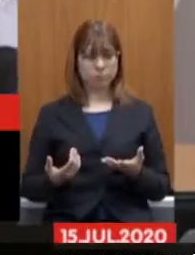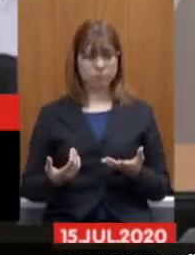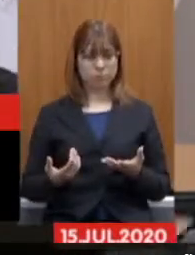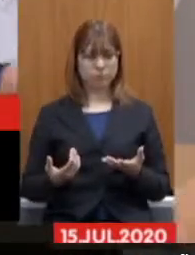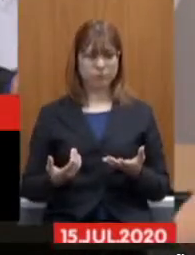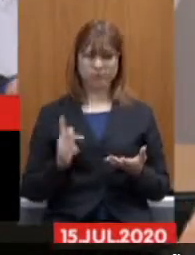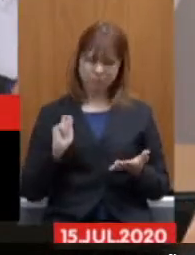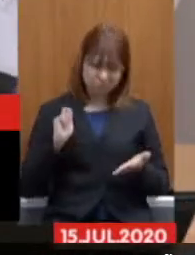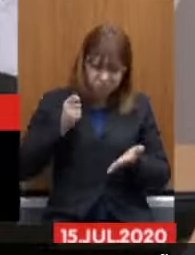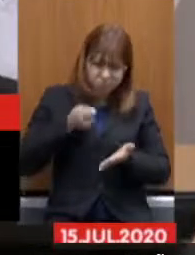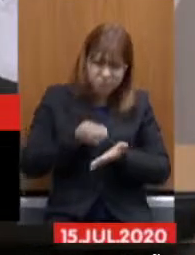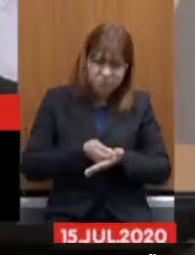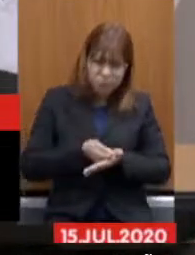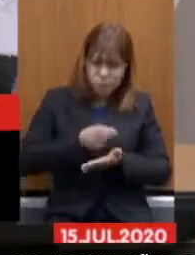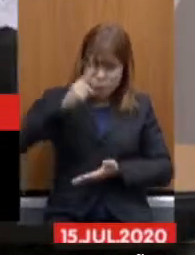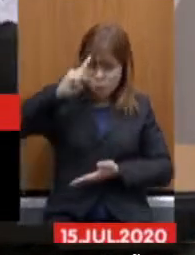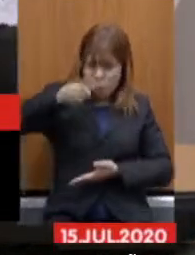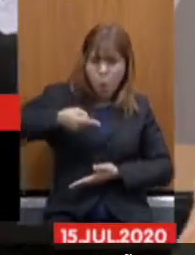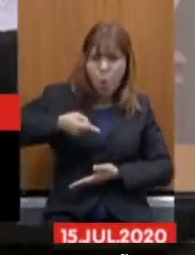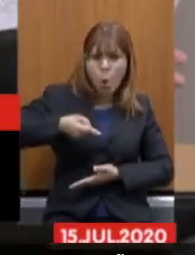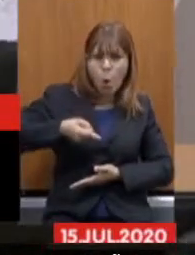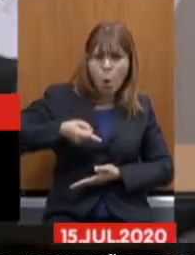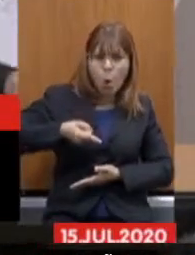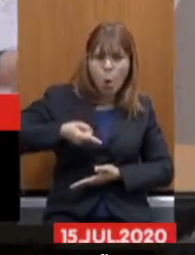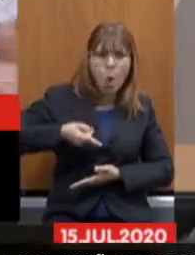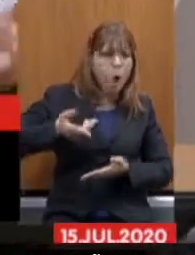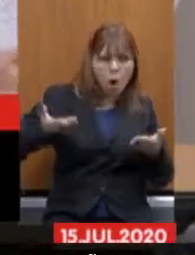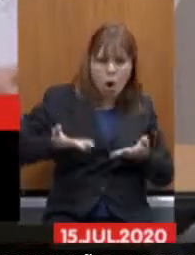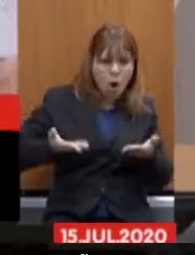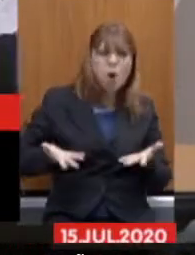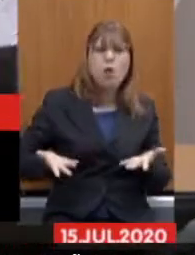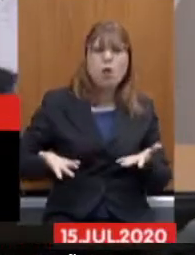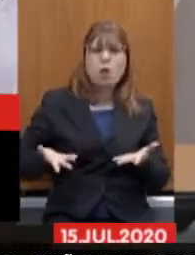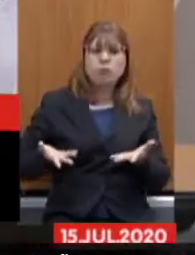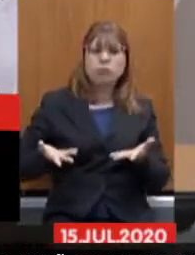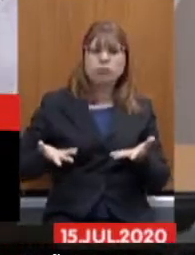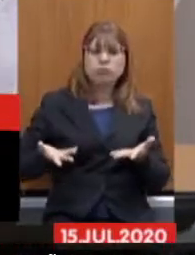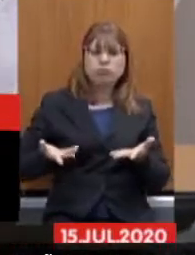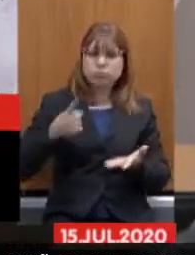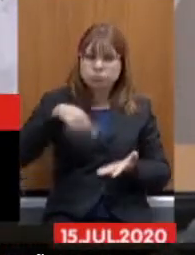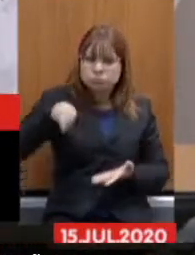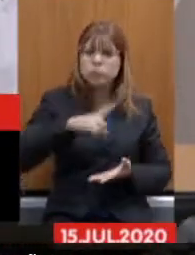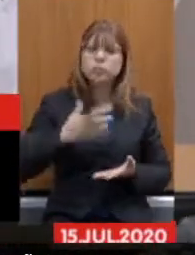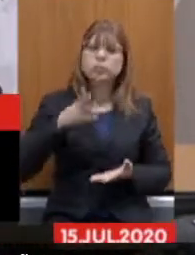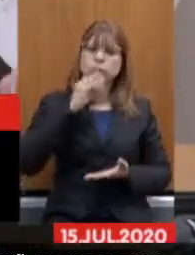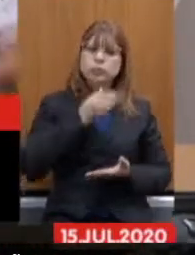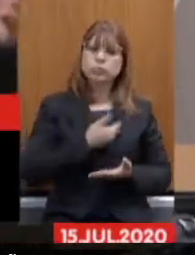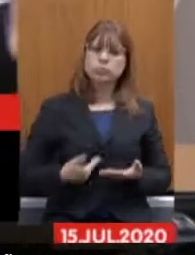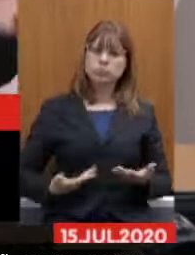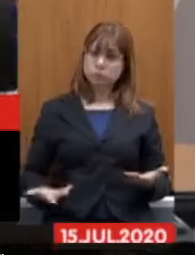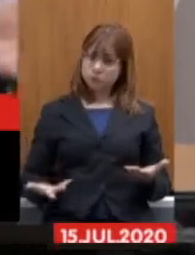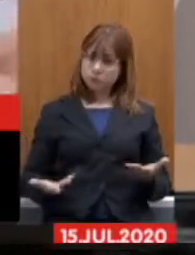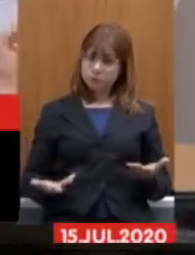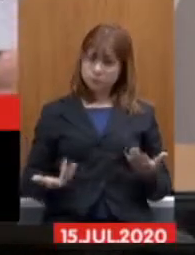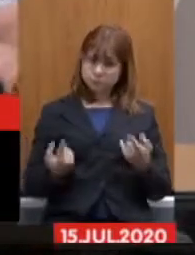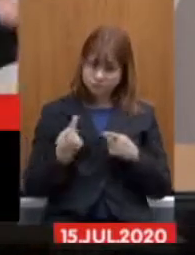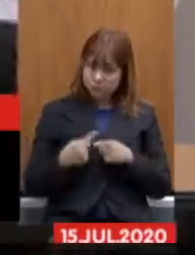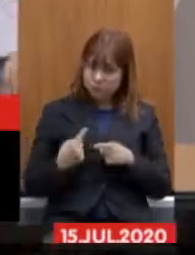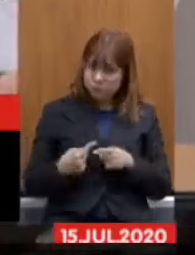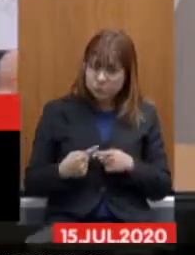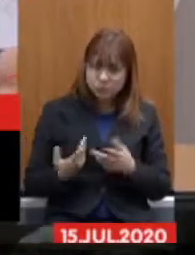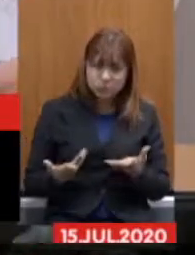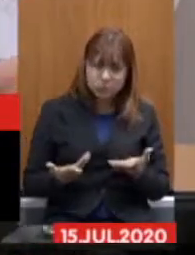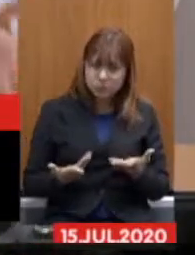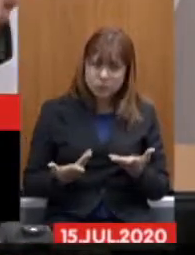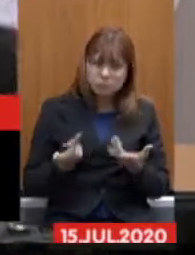a posição é essa o ela abaixo da servidora dos servidores com o motivo da